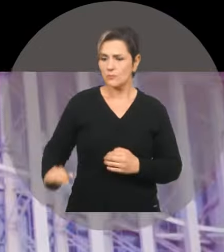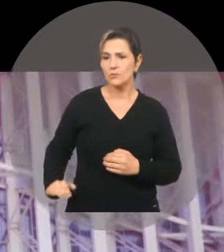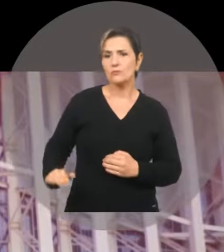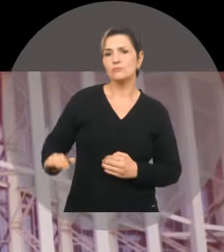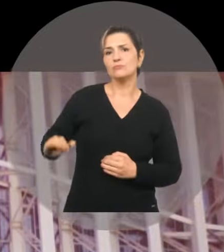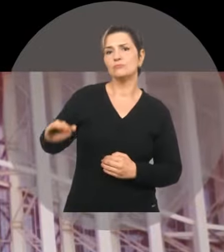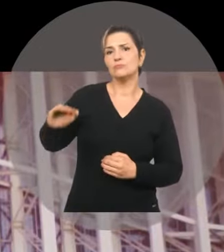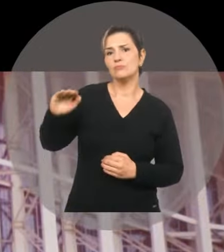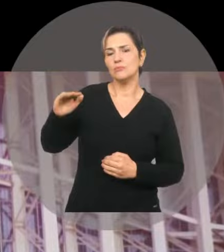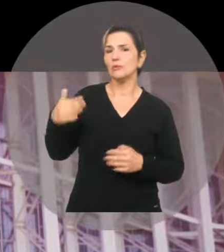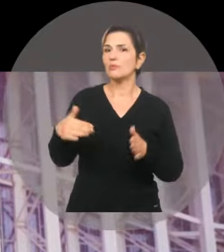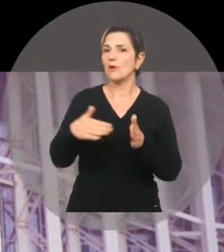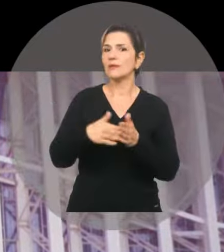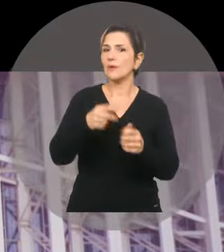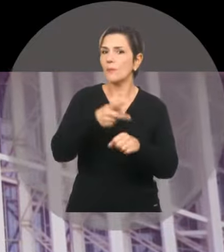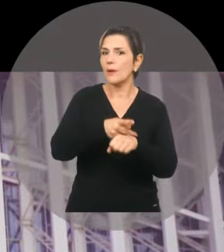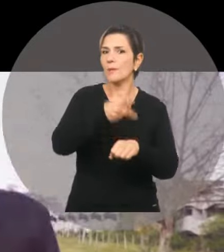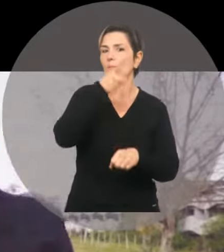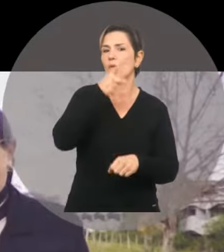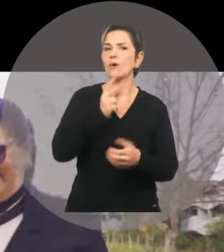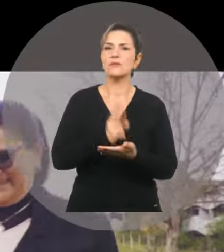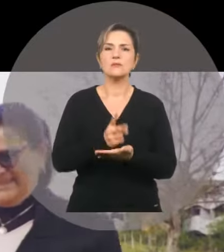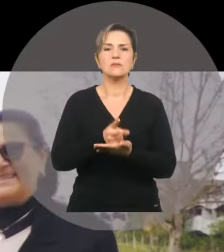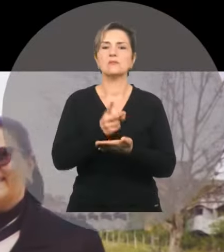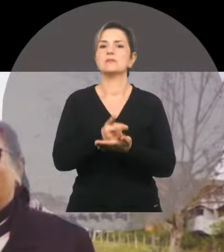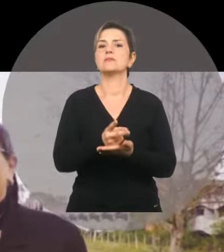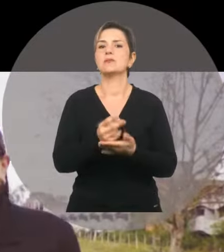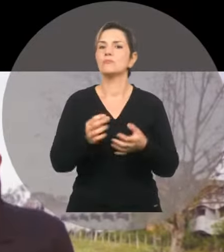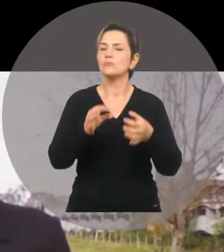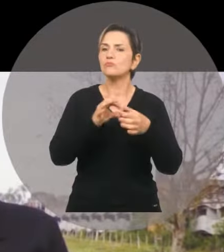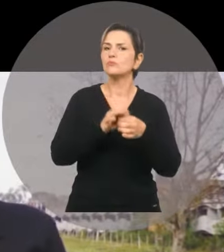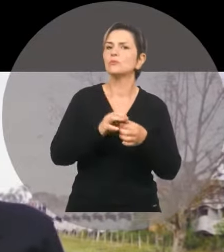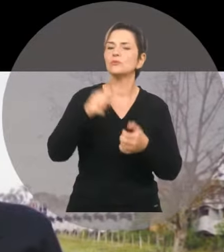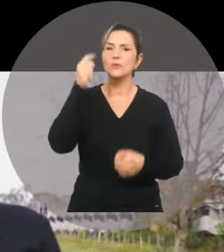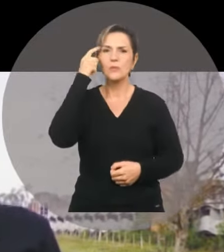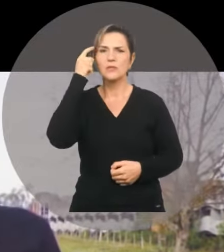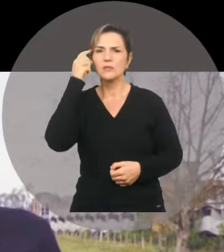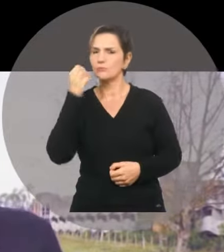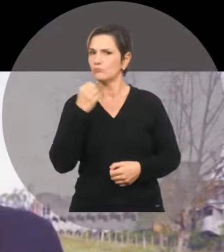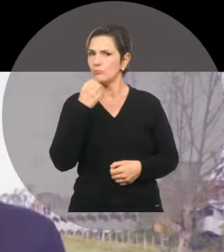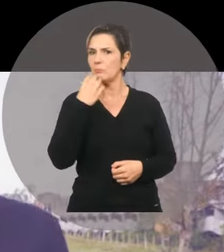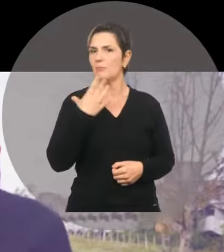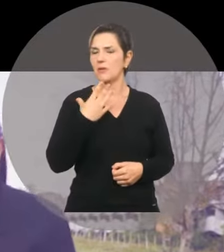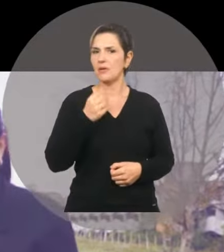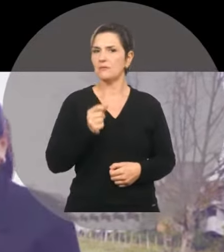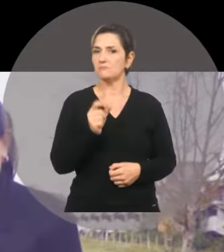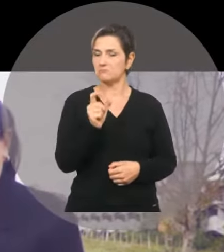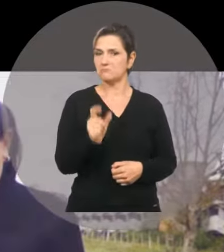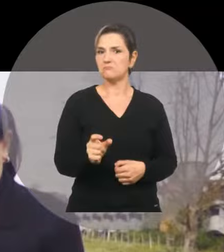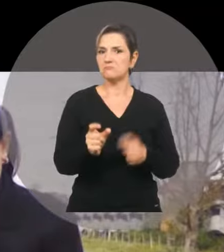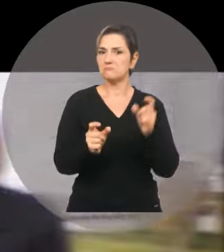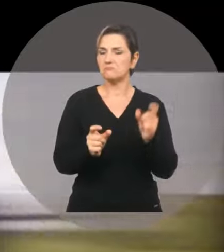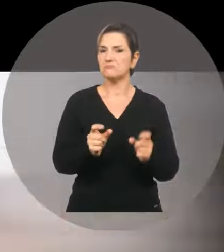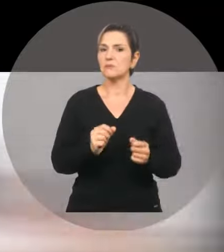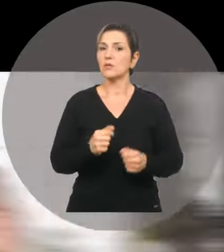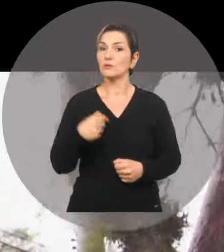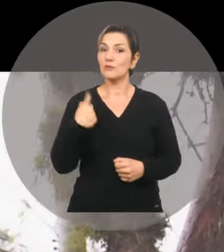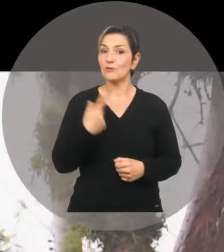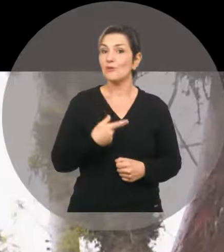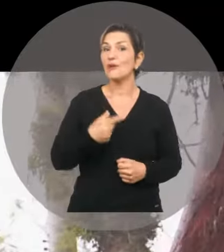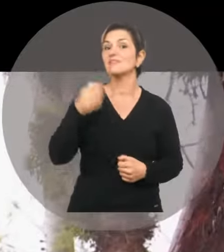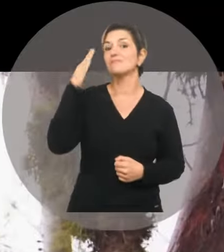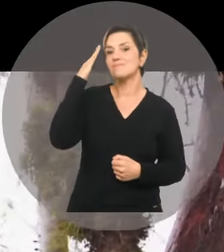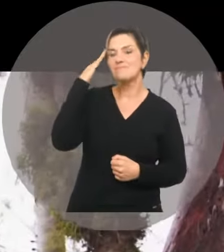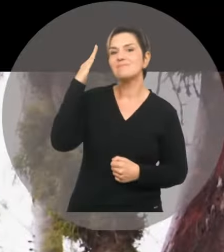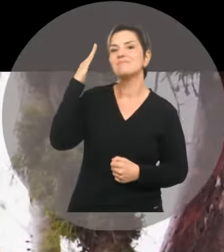Desde pequeno até uma pós-graduação e sempre com humanidade e pensando no teu bem-estar? A